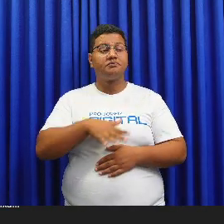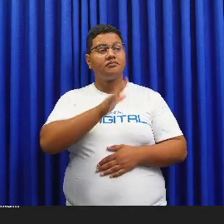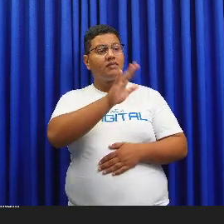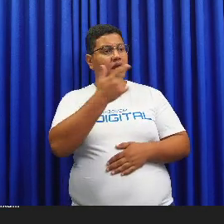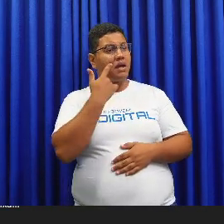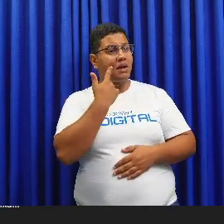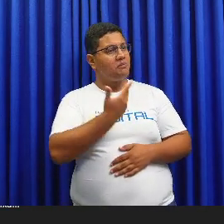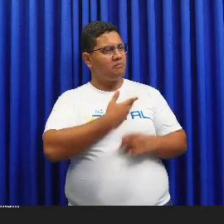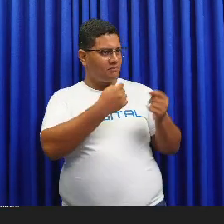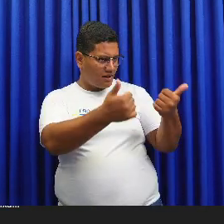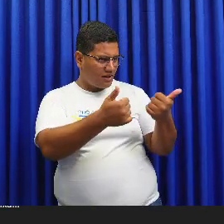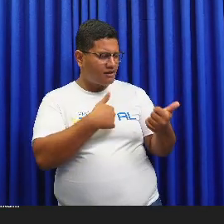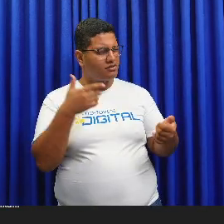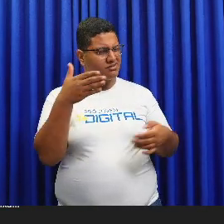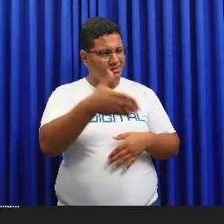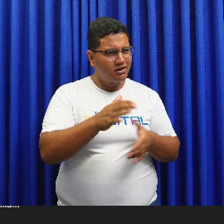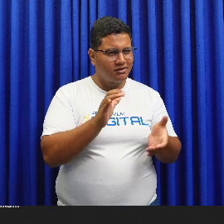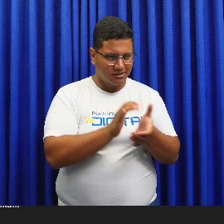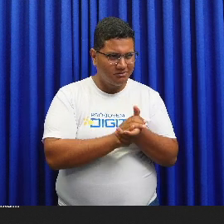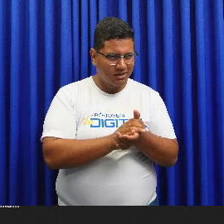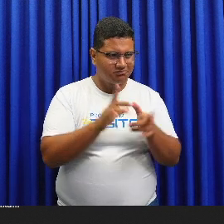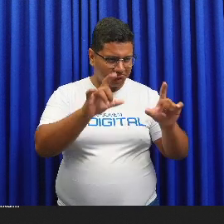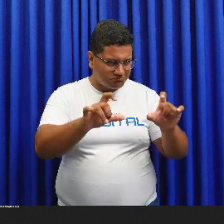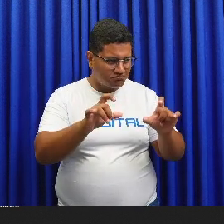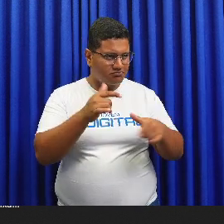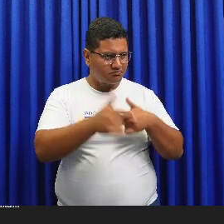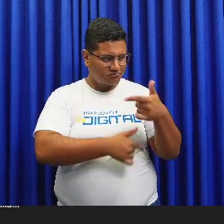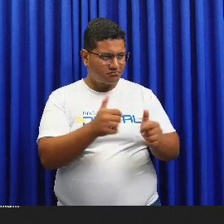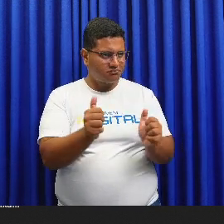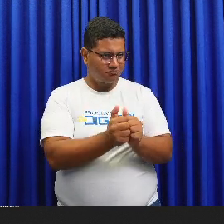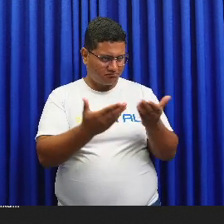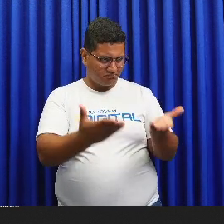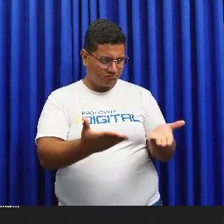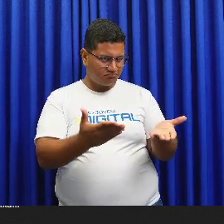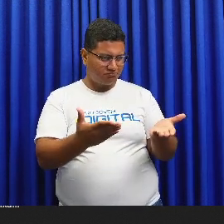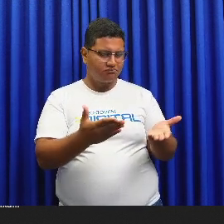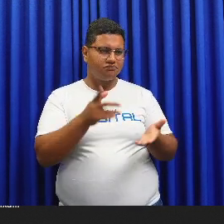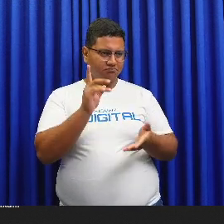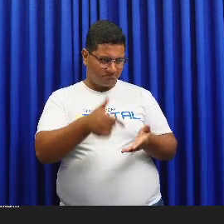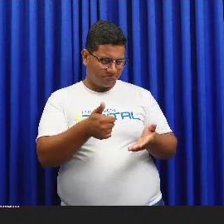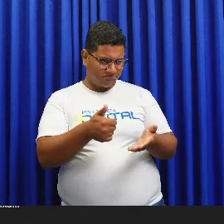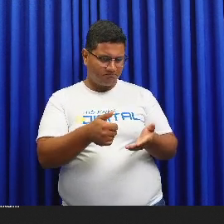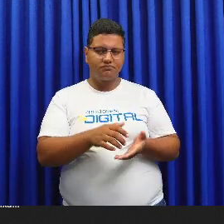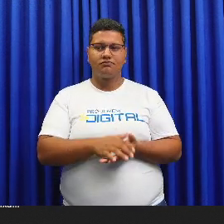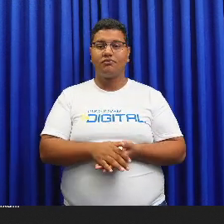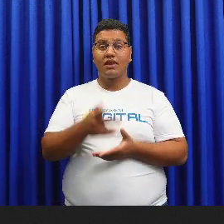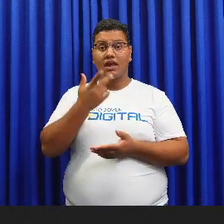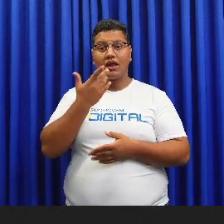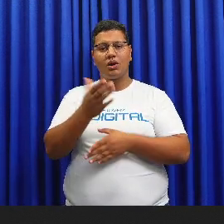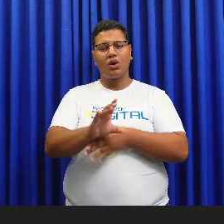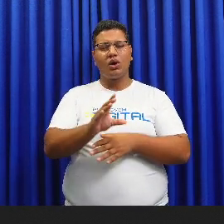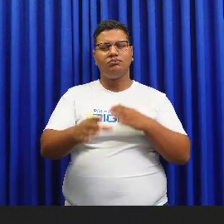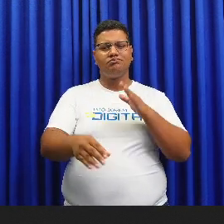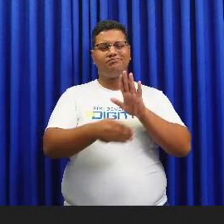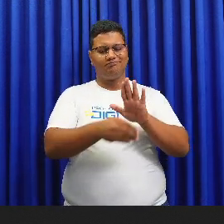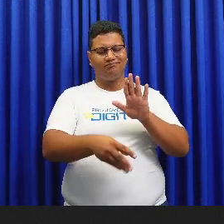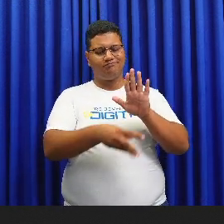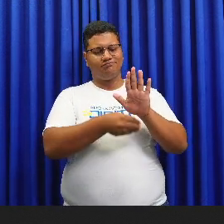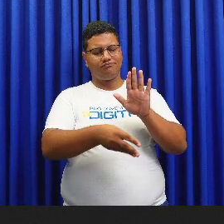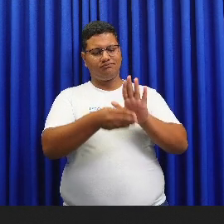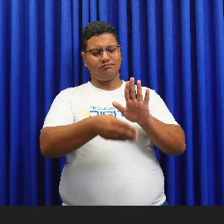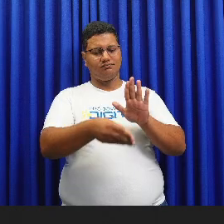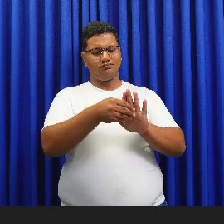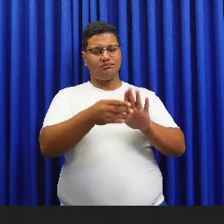meu brother, beleza? Deixa eu ir lá naquele teu casamento lá, deixa eu trabalhar contigo, tirar umas fotos contigo. Você vai colocando isso aí, ó, vai colando com aquela galera que